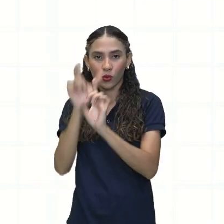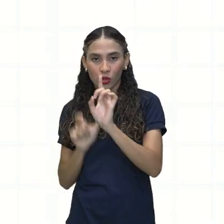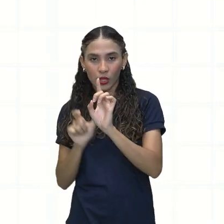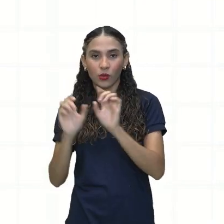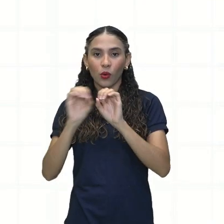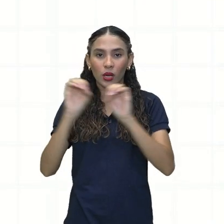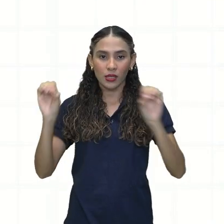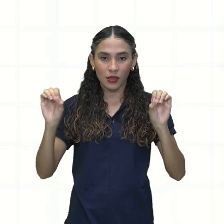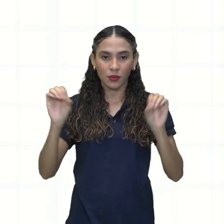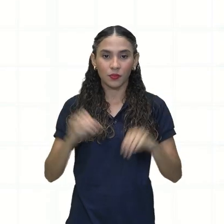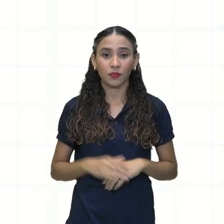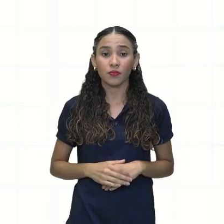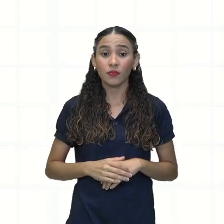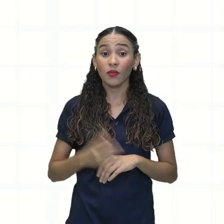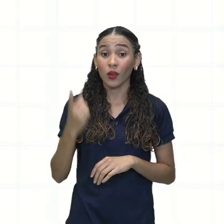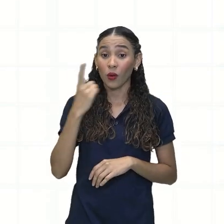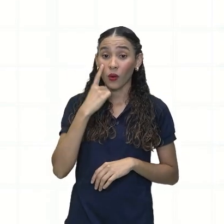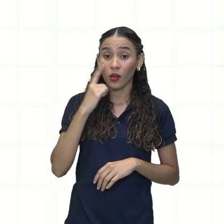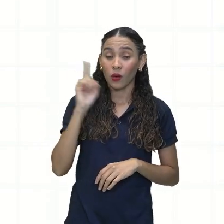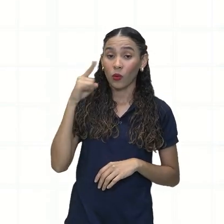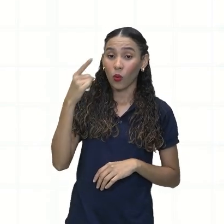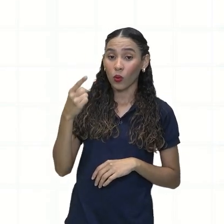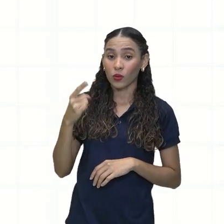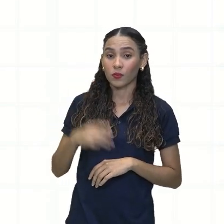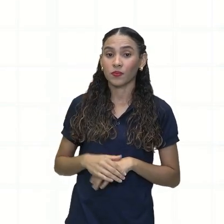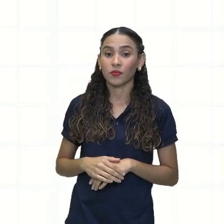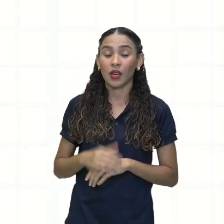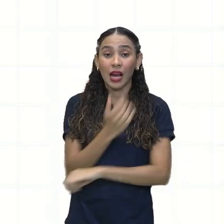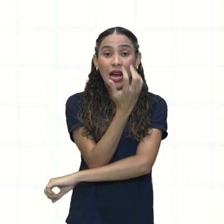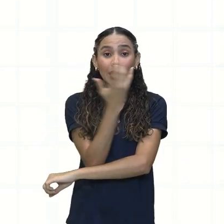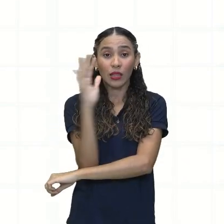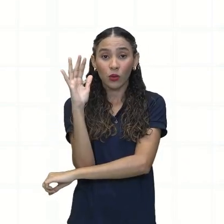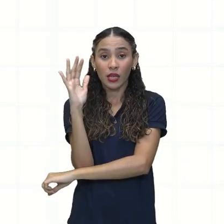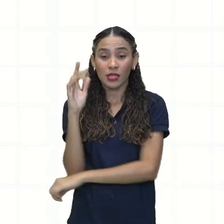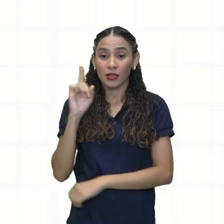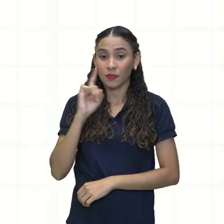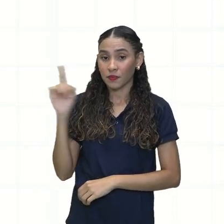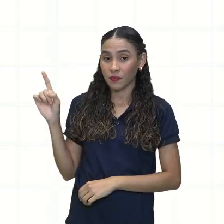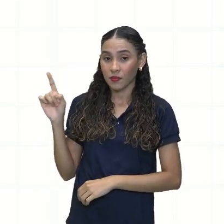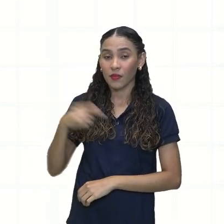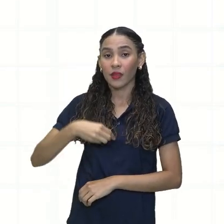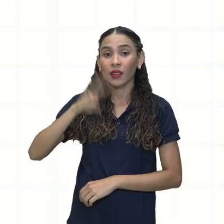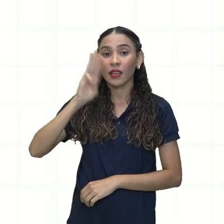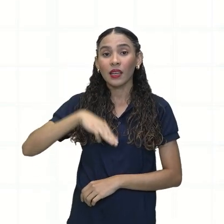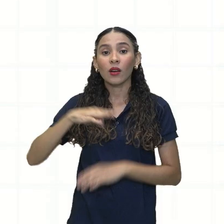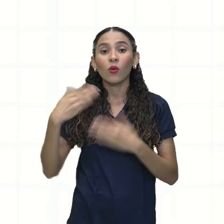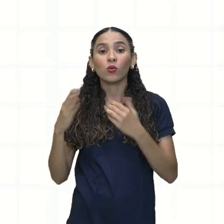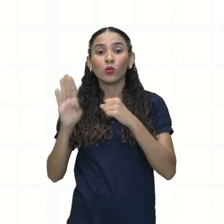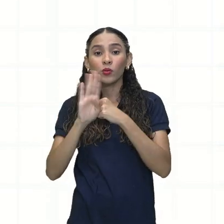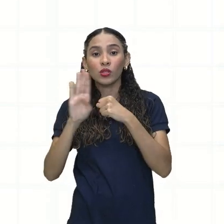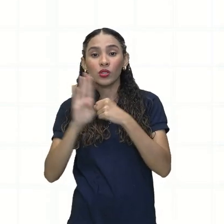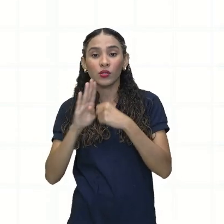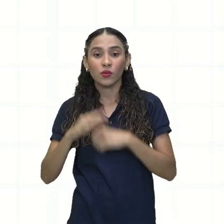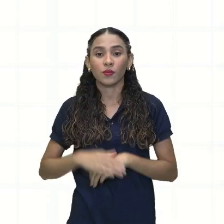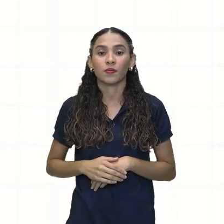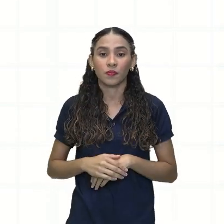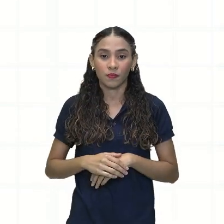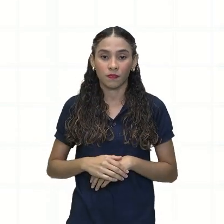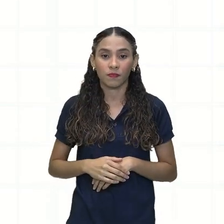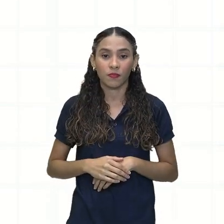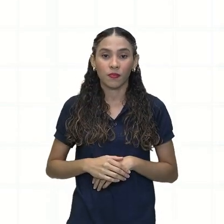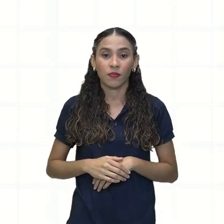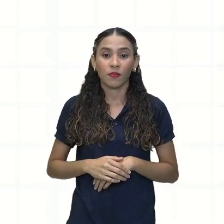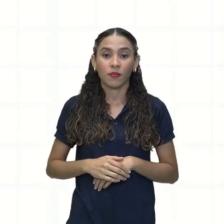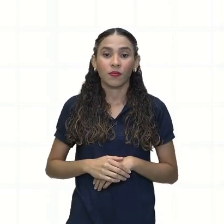oração. Aí eu olho aqui para esse sujeito, a natureza. Quem é que é o substantivo aqui? É a ou